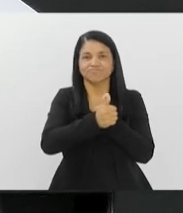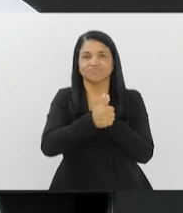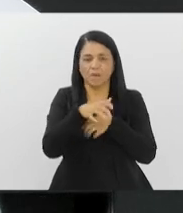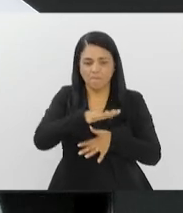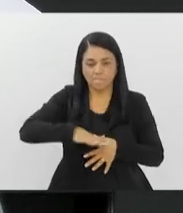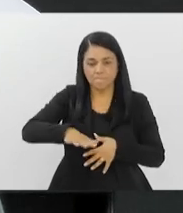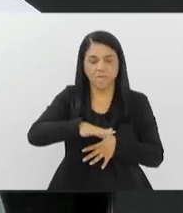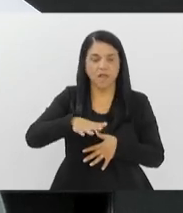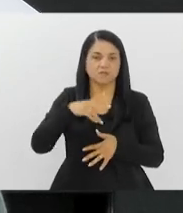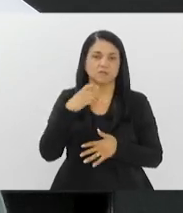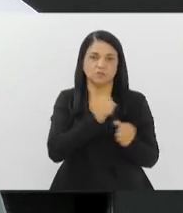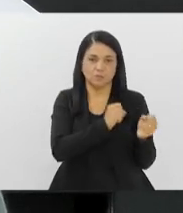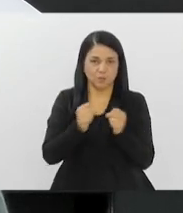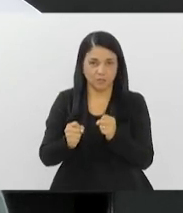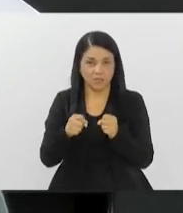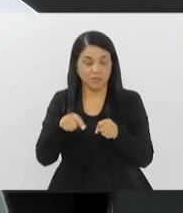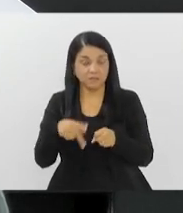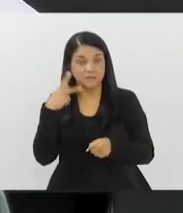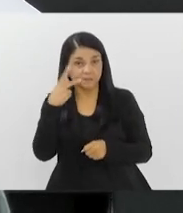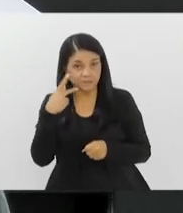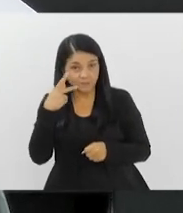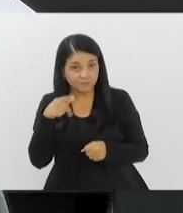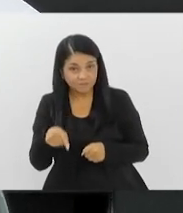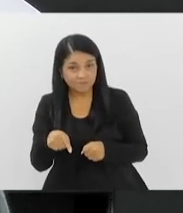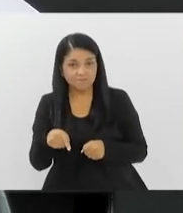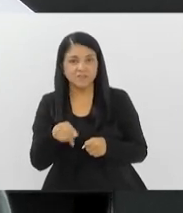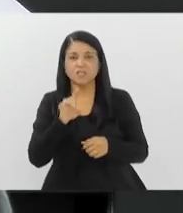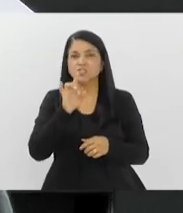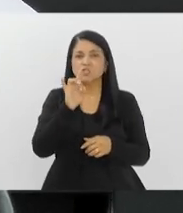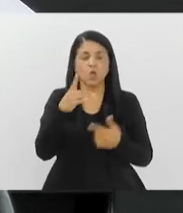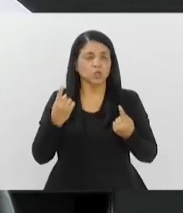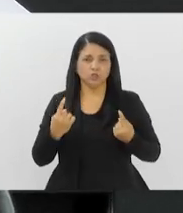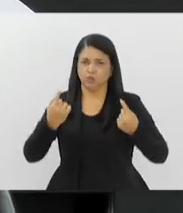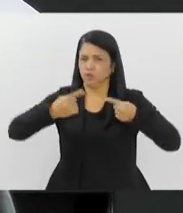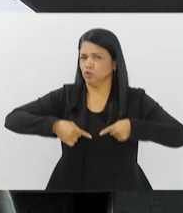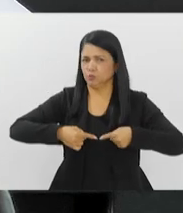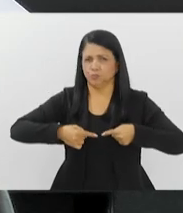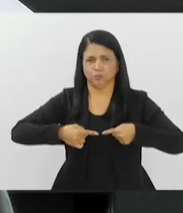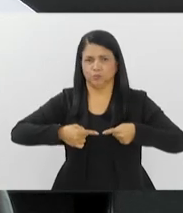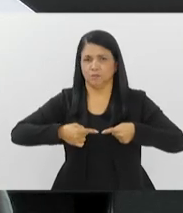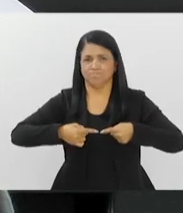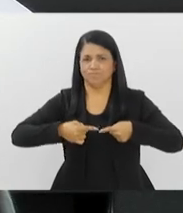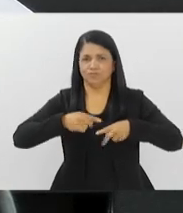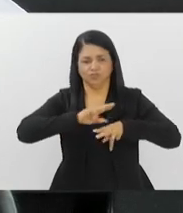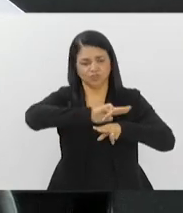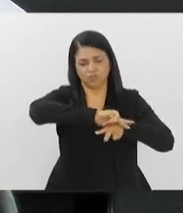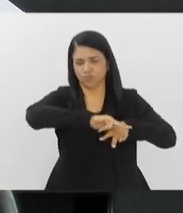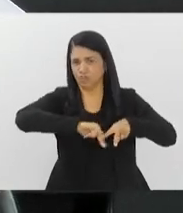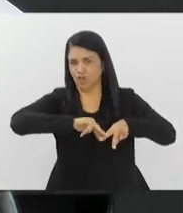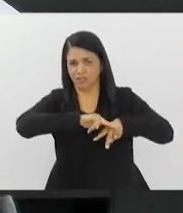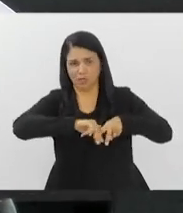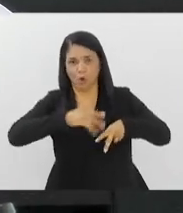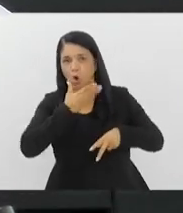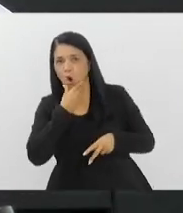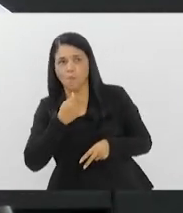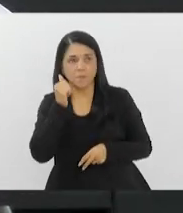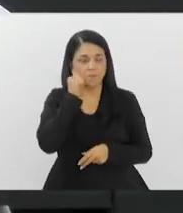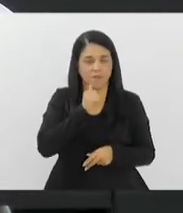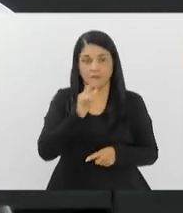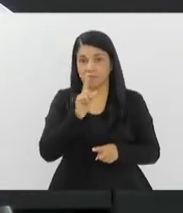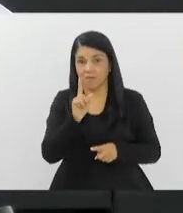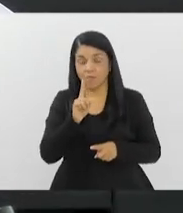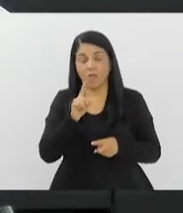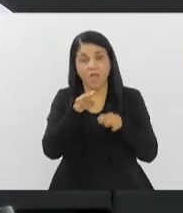trabalhar para que elas estejam no espaço de poder, não se trata de disputa de gênero entre homens e mulheres, se trata